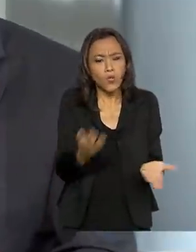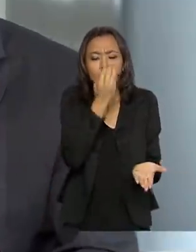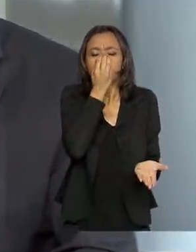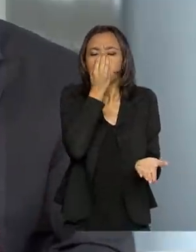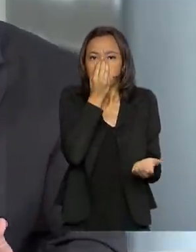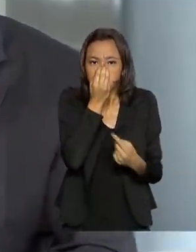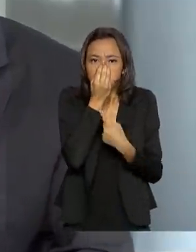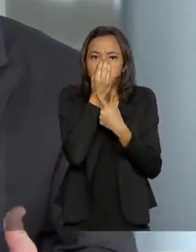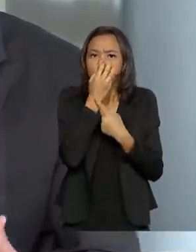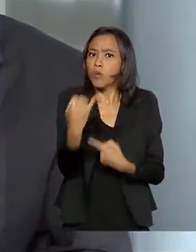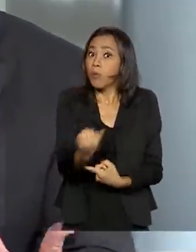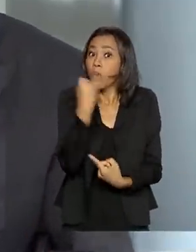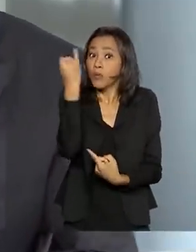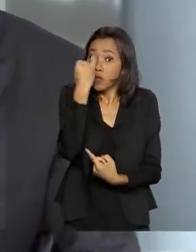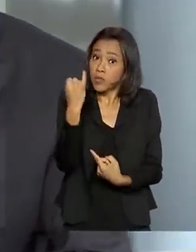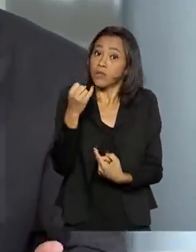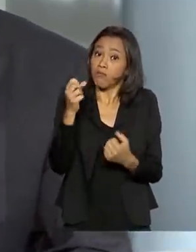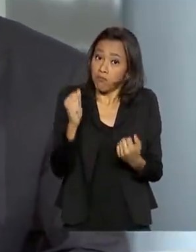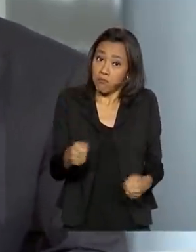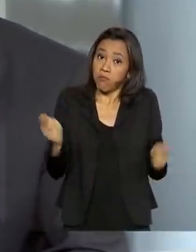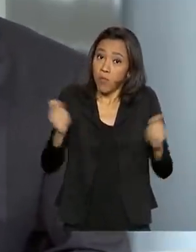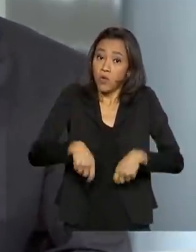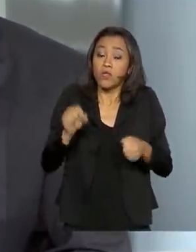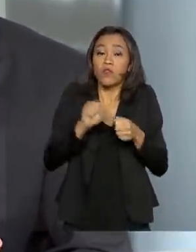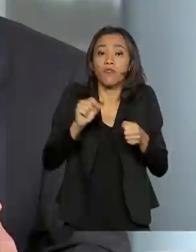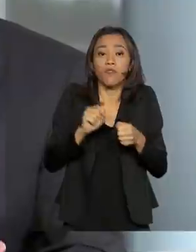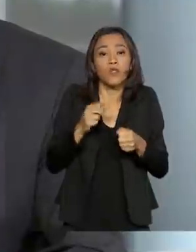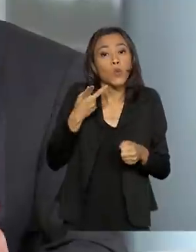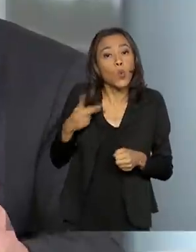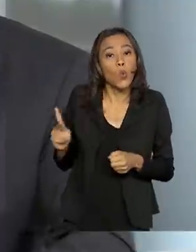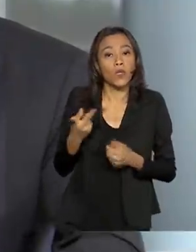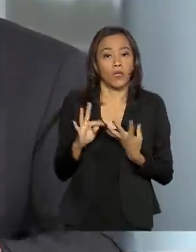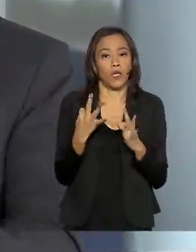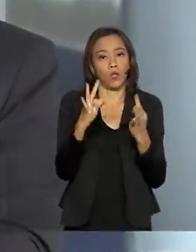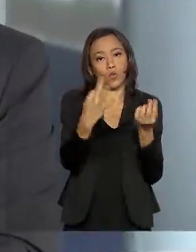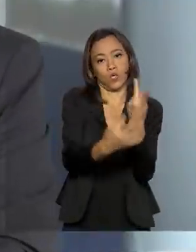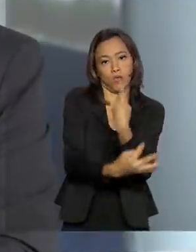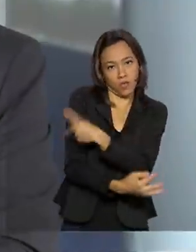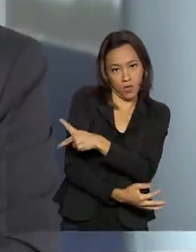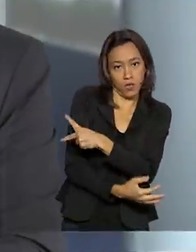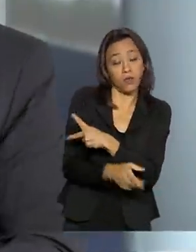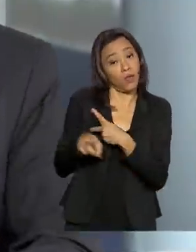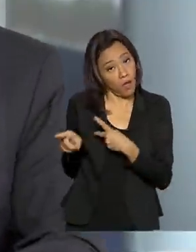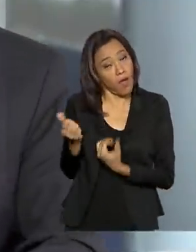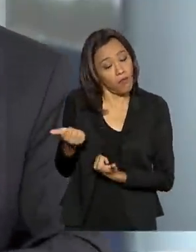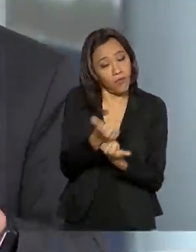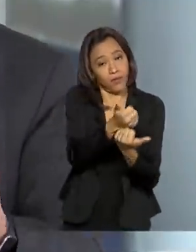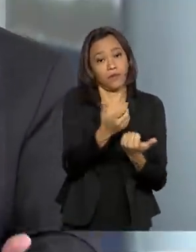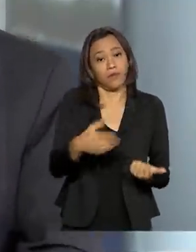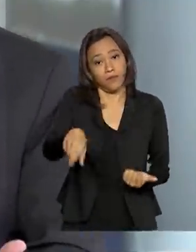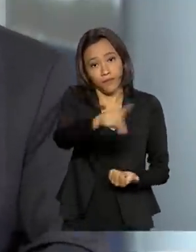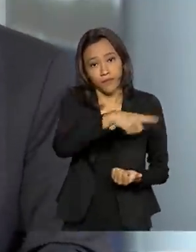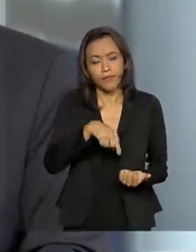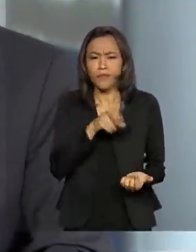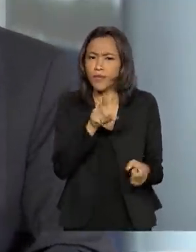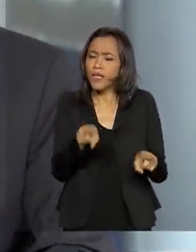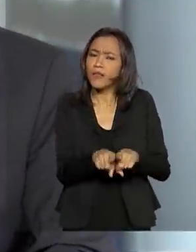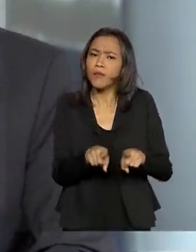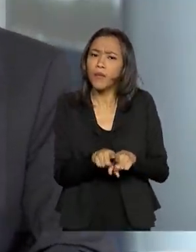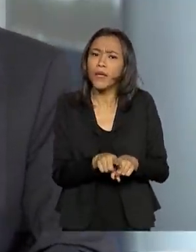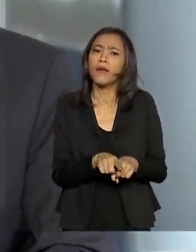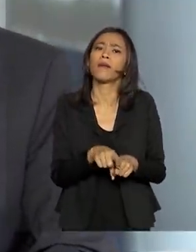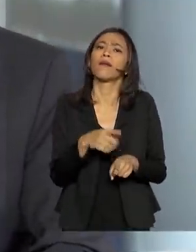sejam fabricados utilizando tecnologia que eles já possuem, ou seja, dando a sua contribuição. Da mesma forma está